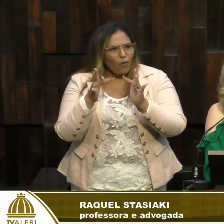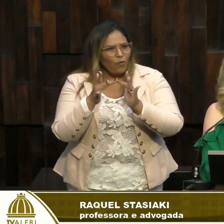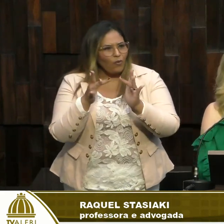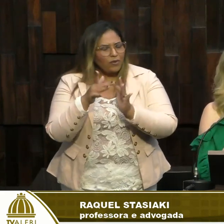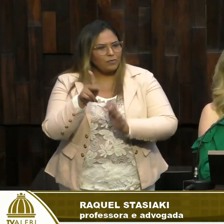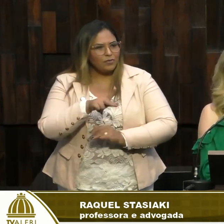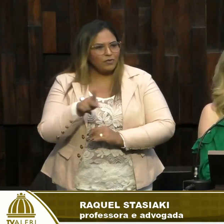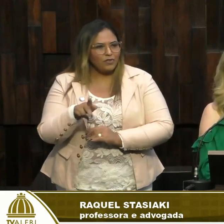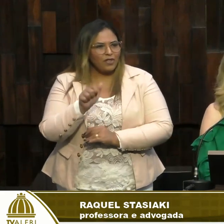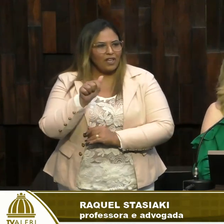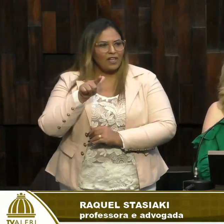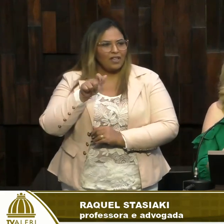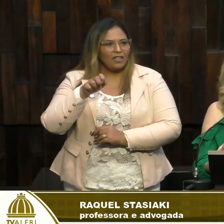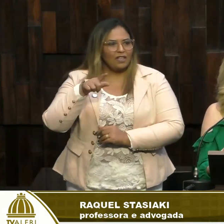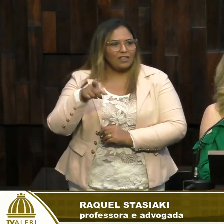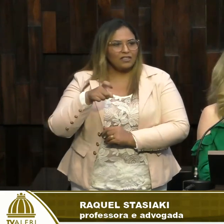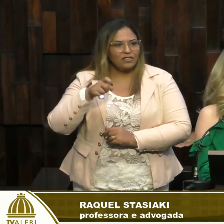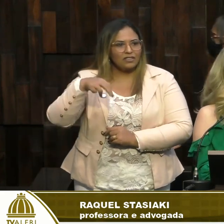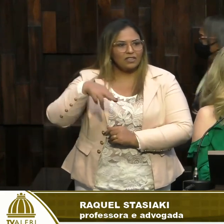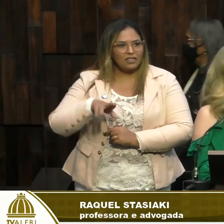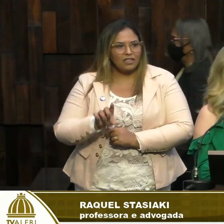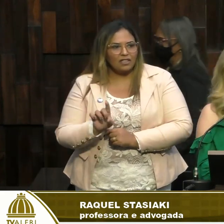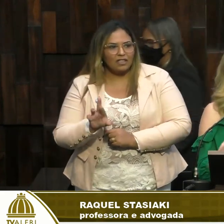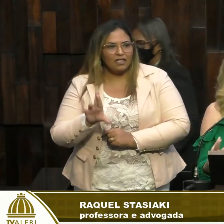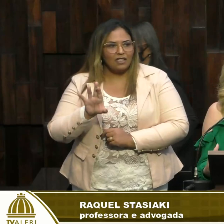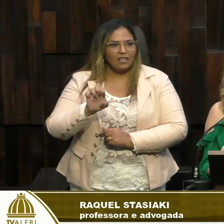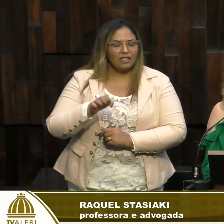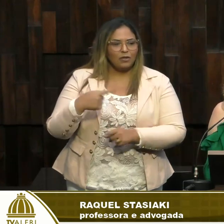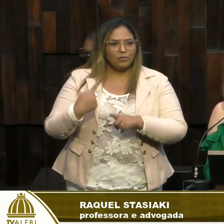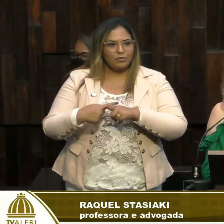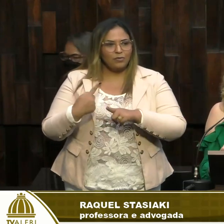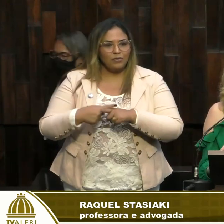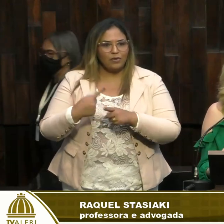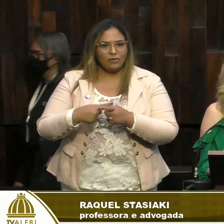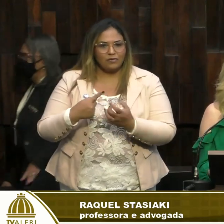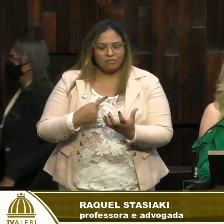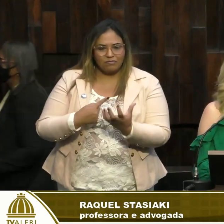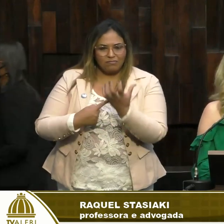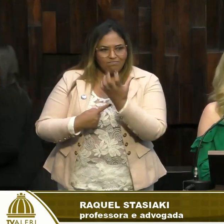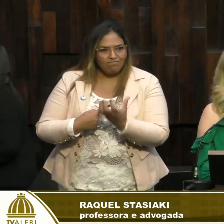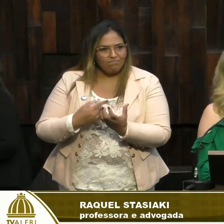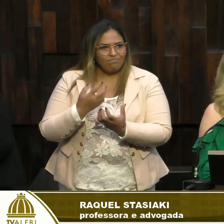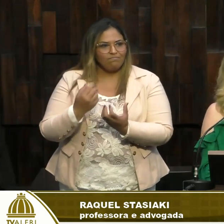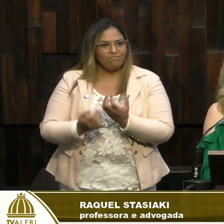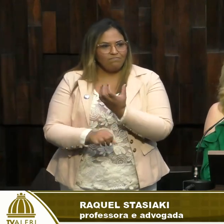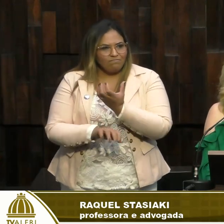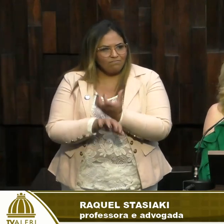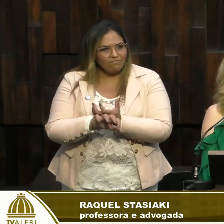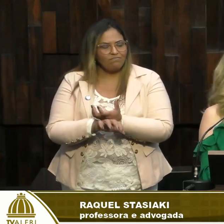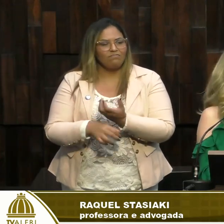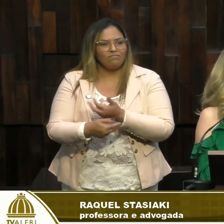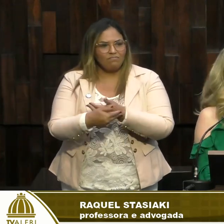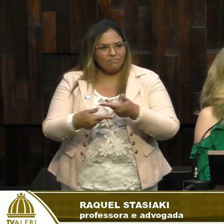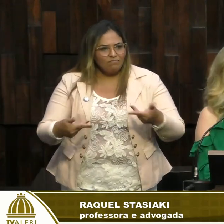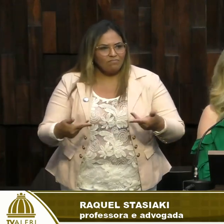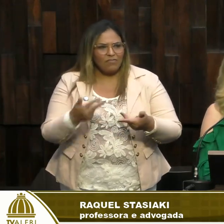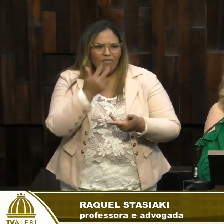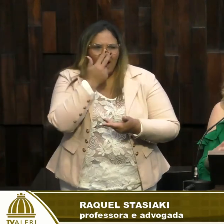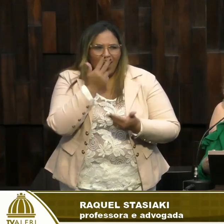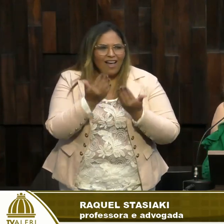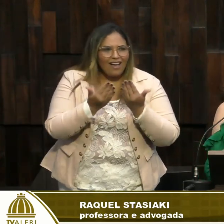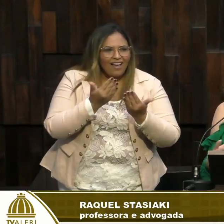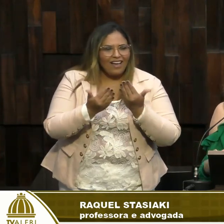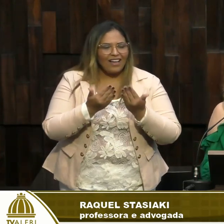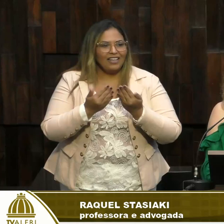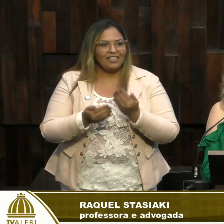Alexandre Prado, inclusive nas matérias, nós ministramos matérias muito similares, e nós sabemos que as nossas legislações